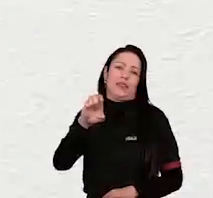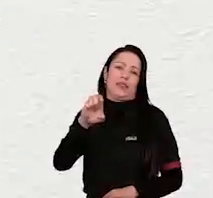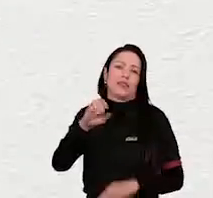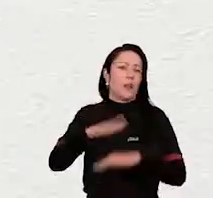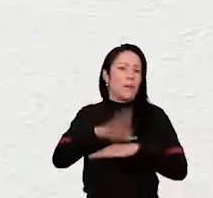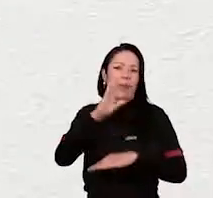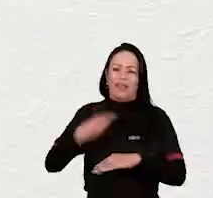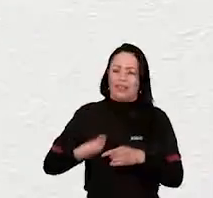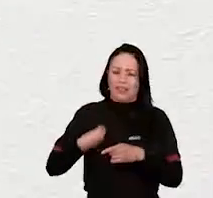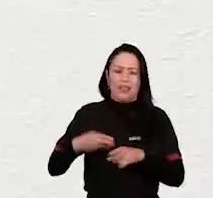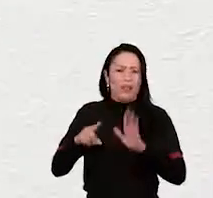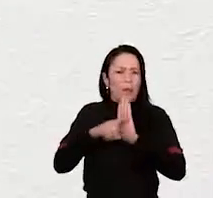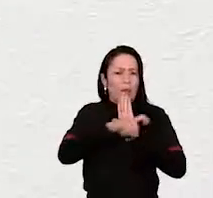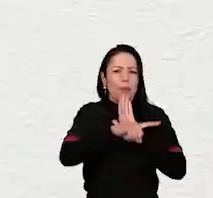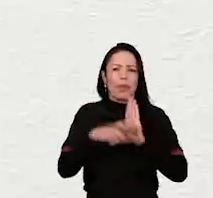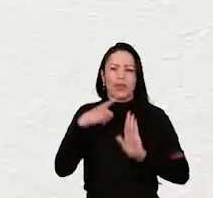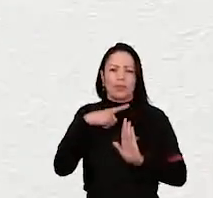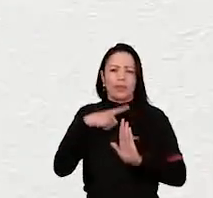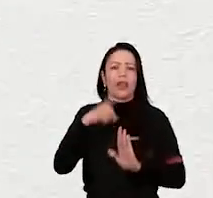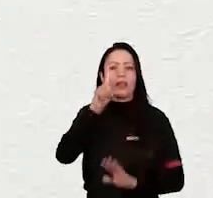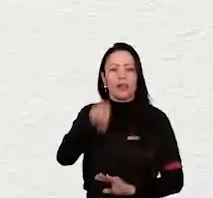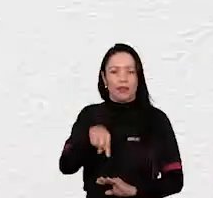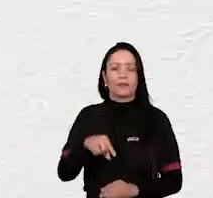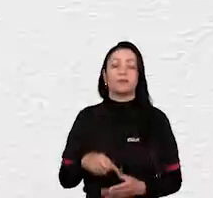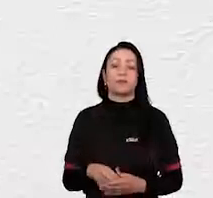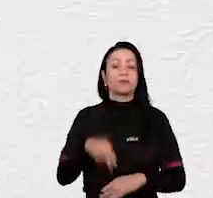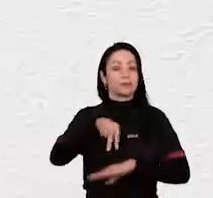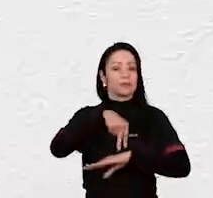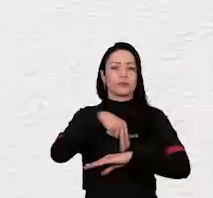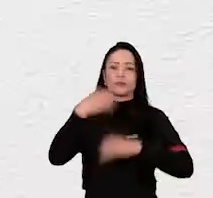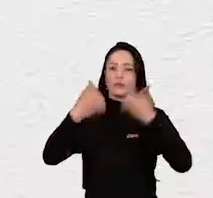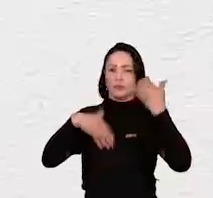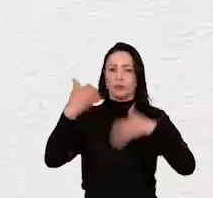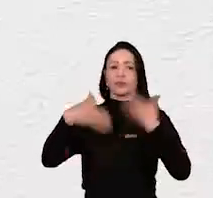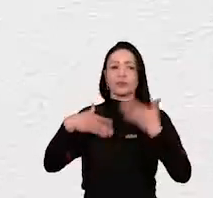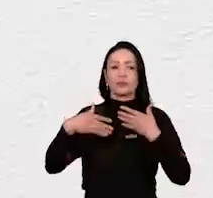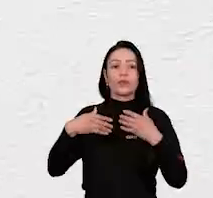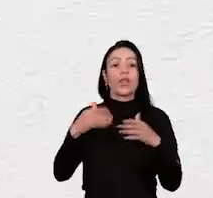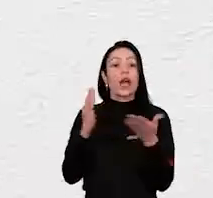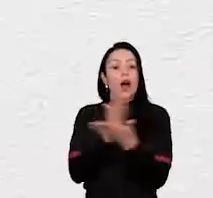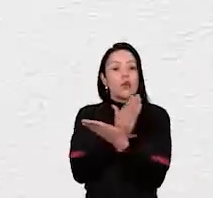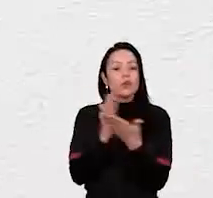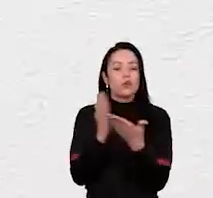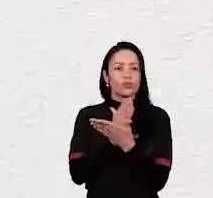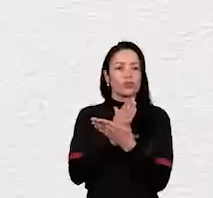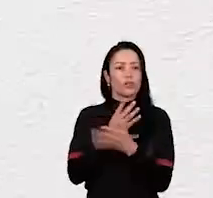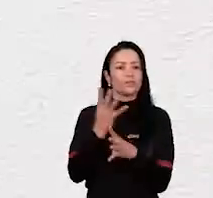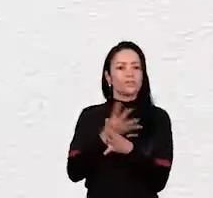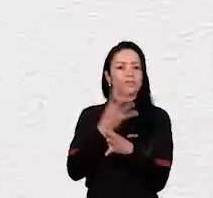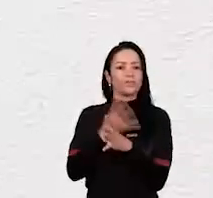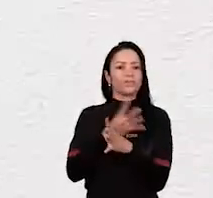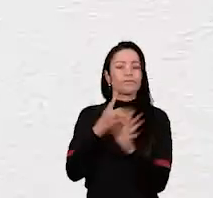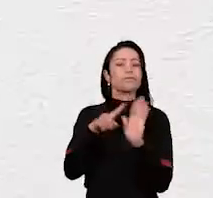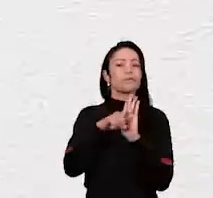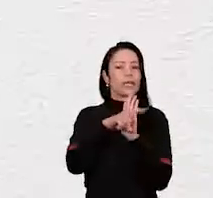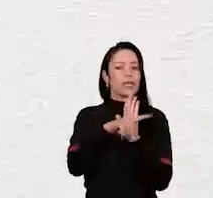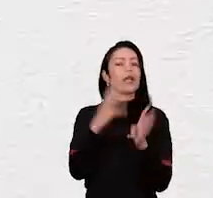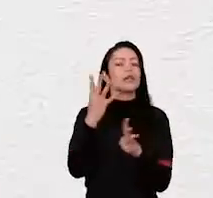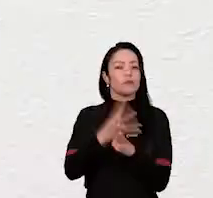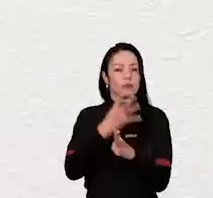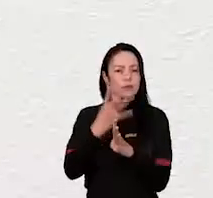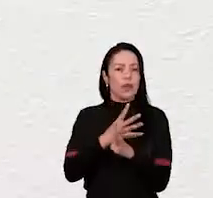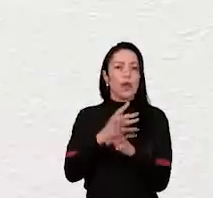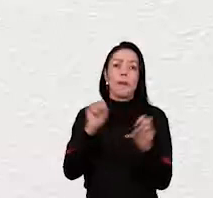pele. Então, a própria palestrante diz, a resistência in vitro pode não se correlacionar, né,